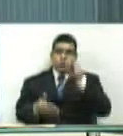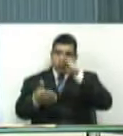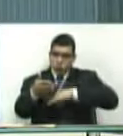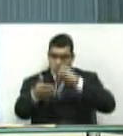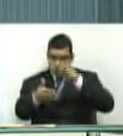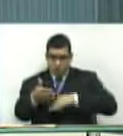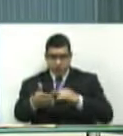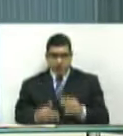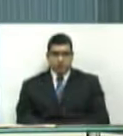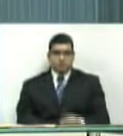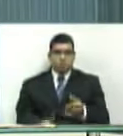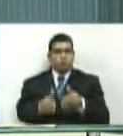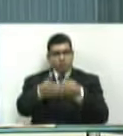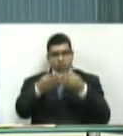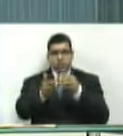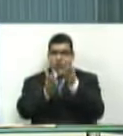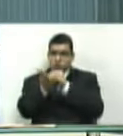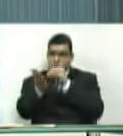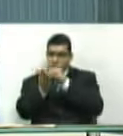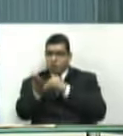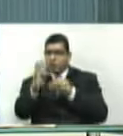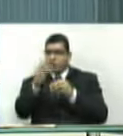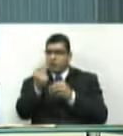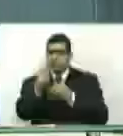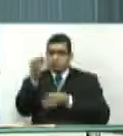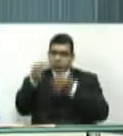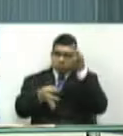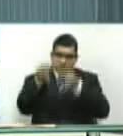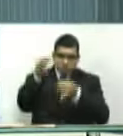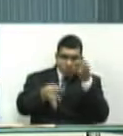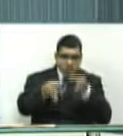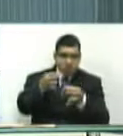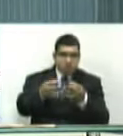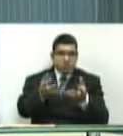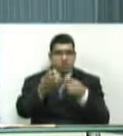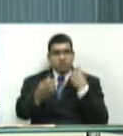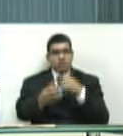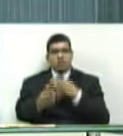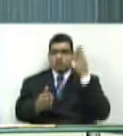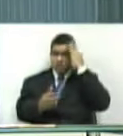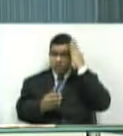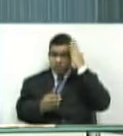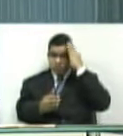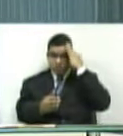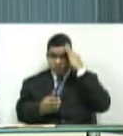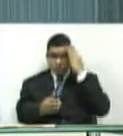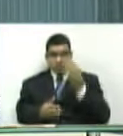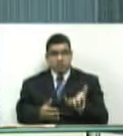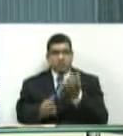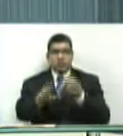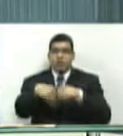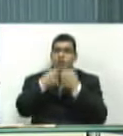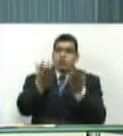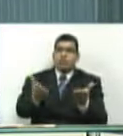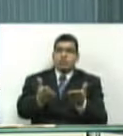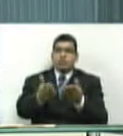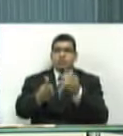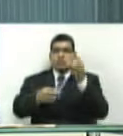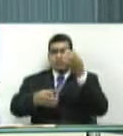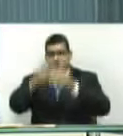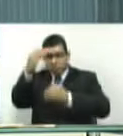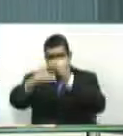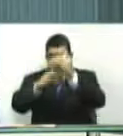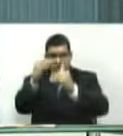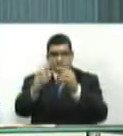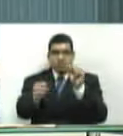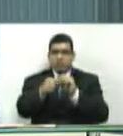requerimento pedindo cópia de todos esses processos, para que nós saibamos quais foram os procedimentos